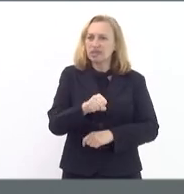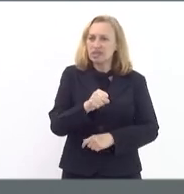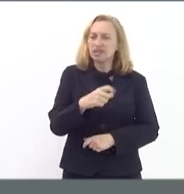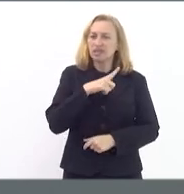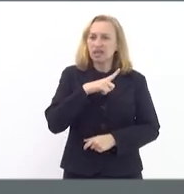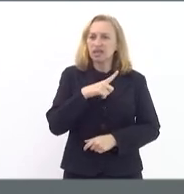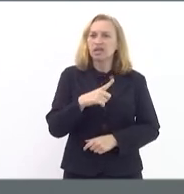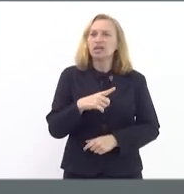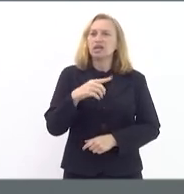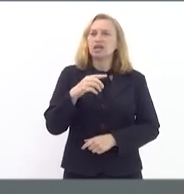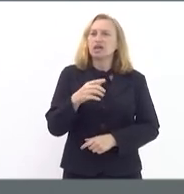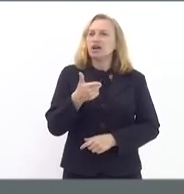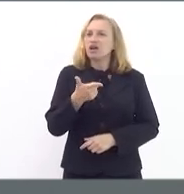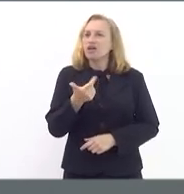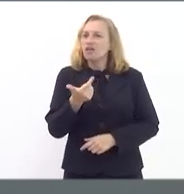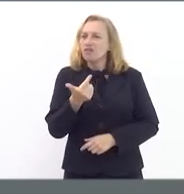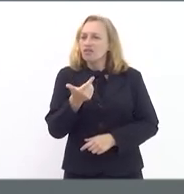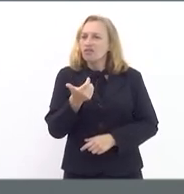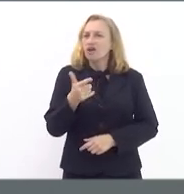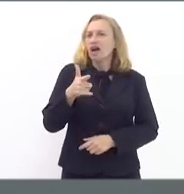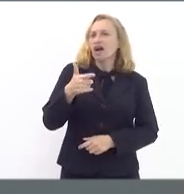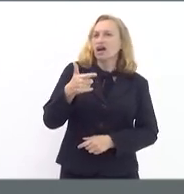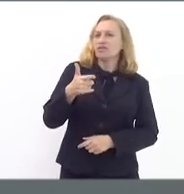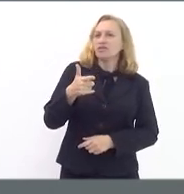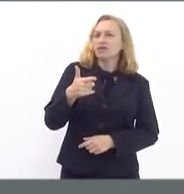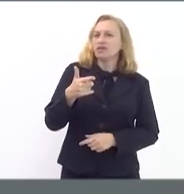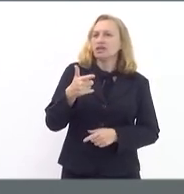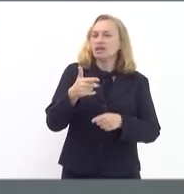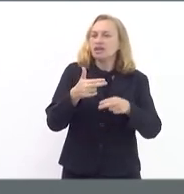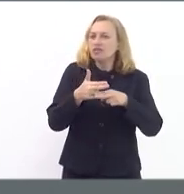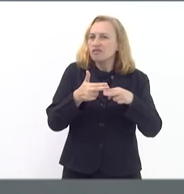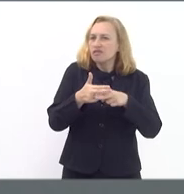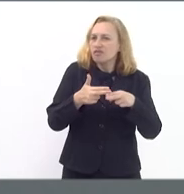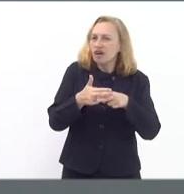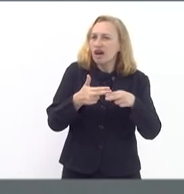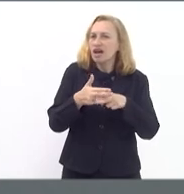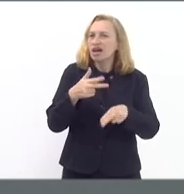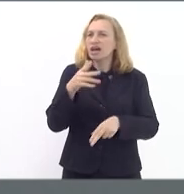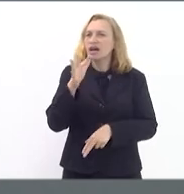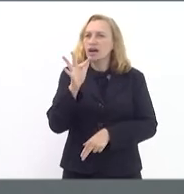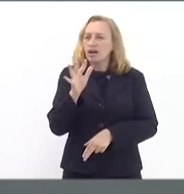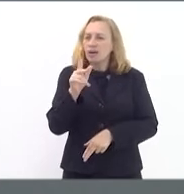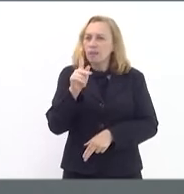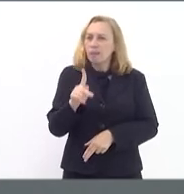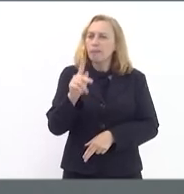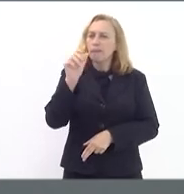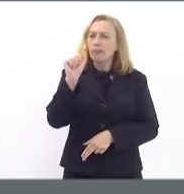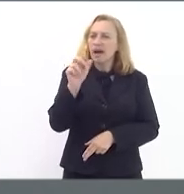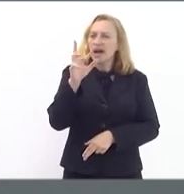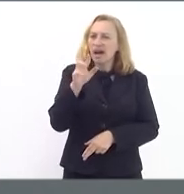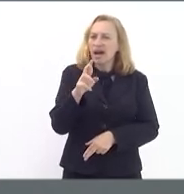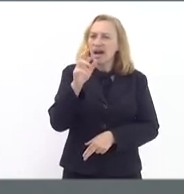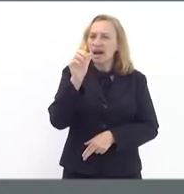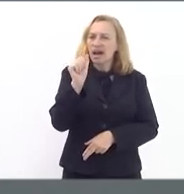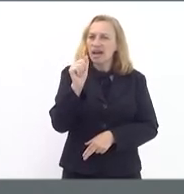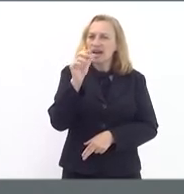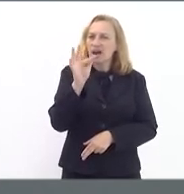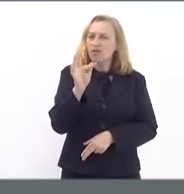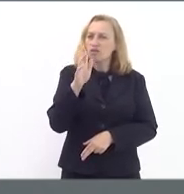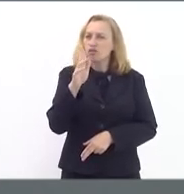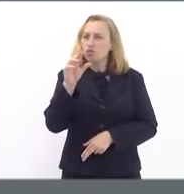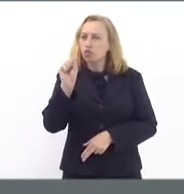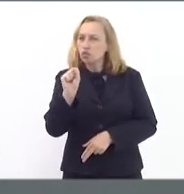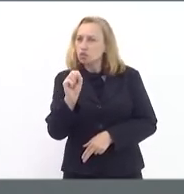munição faca aí parafuso parafusos ocorre ferramenta de ver essa é são materiais um para o parafuso de forte um